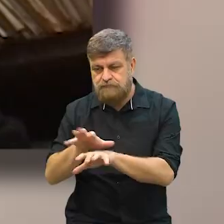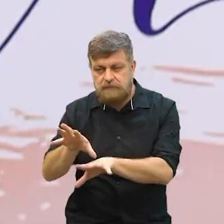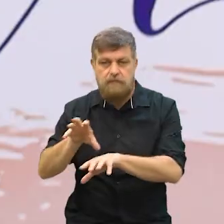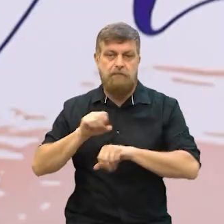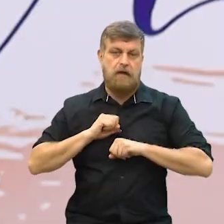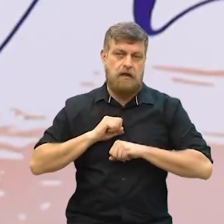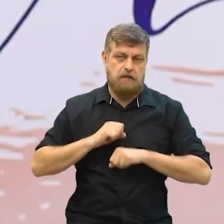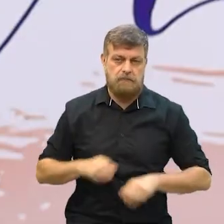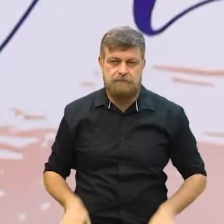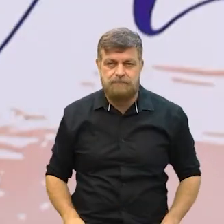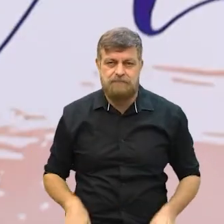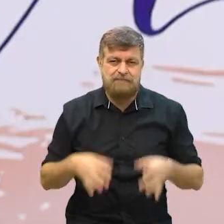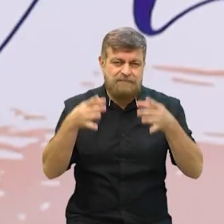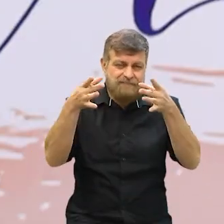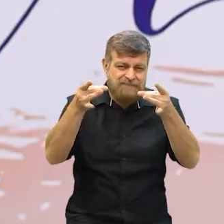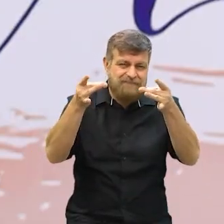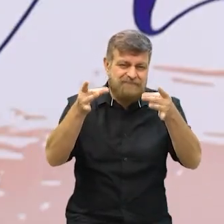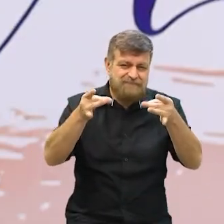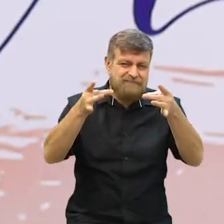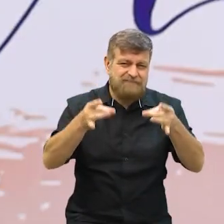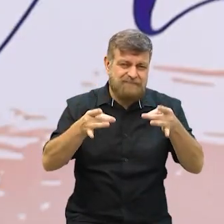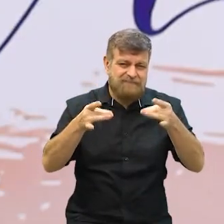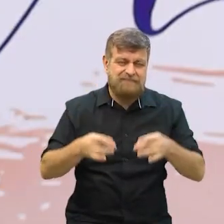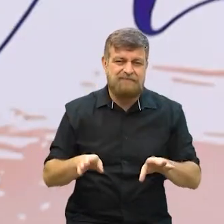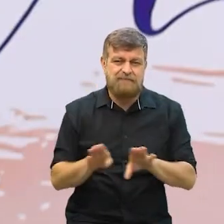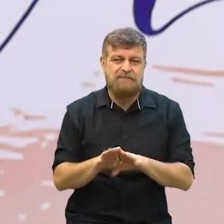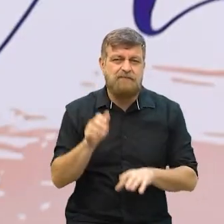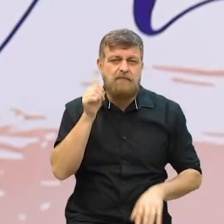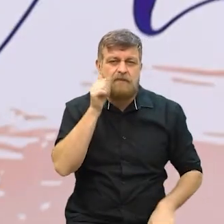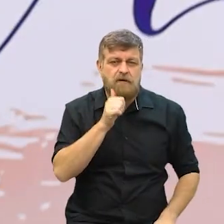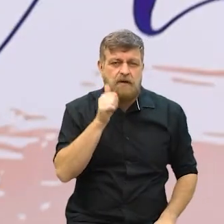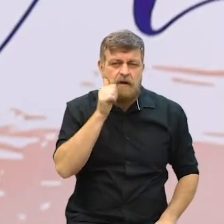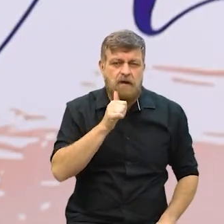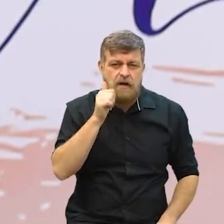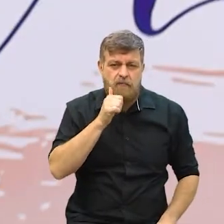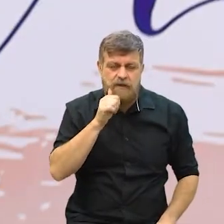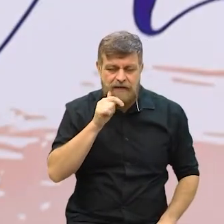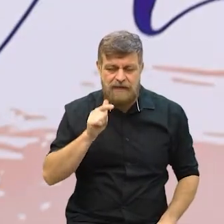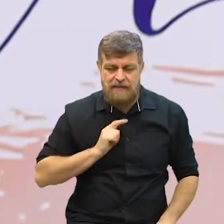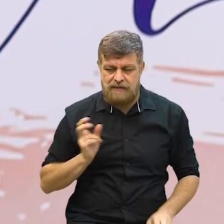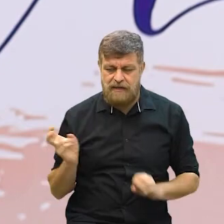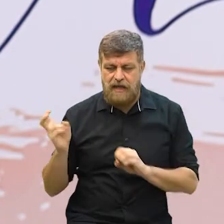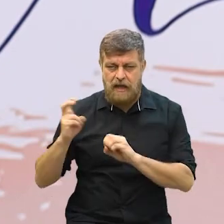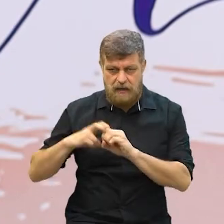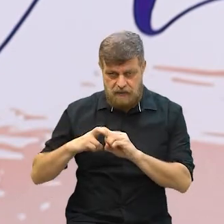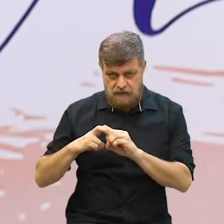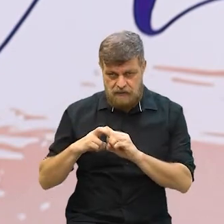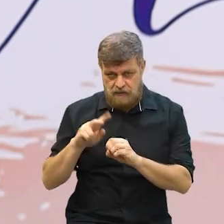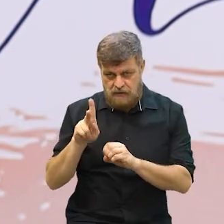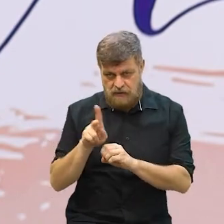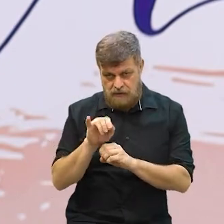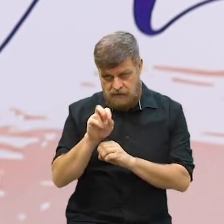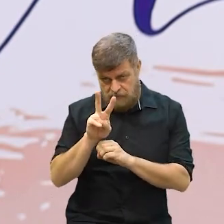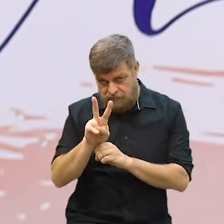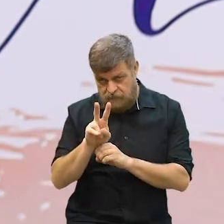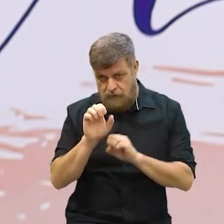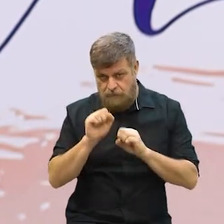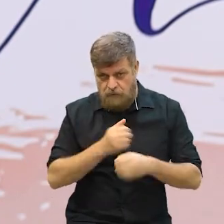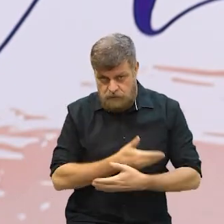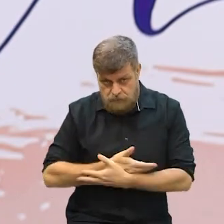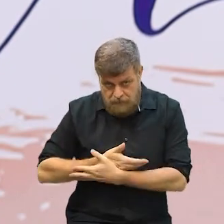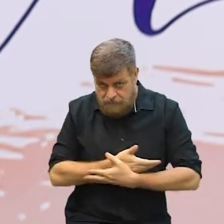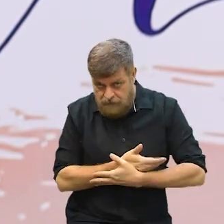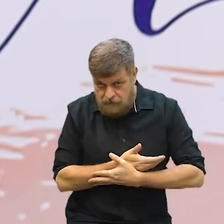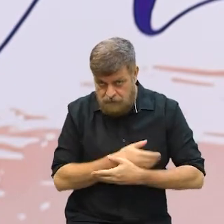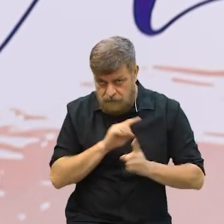contamine. Doutor, eu queria que o senhor detalhasse também um pouquinho em relação às mulheres. A mulher portadora do HIV, ela pode sim